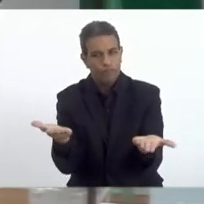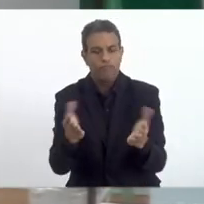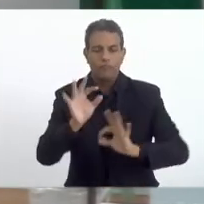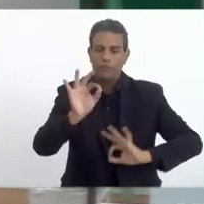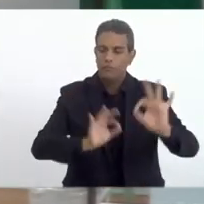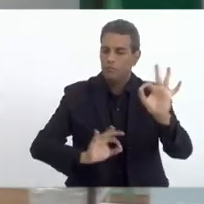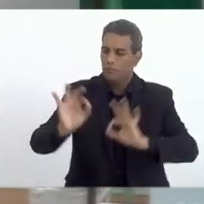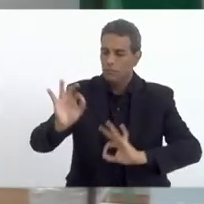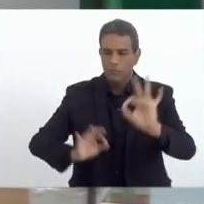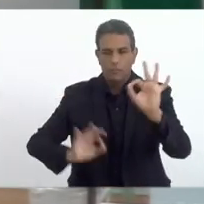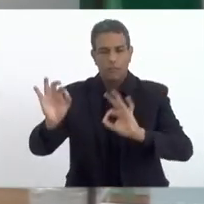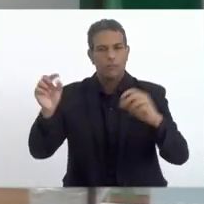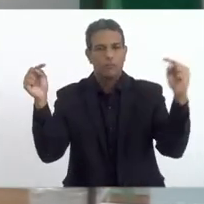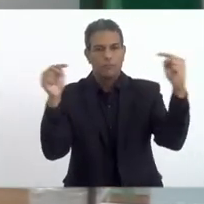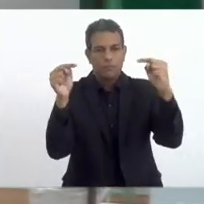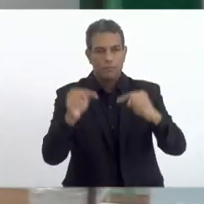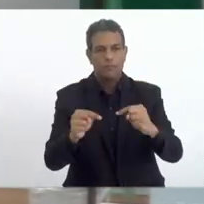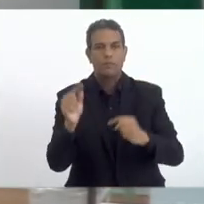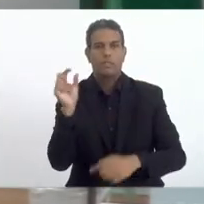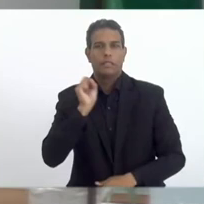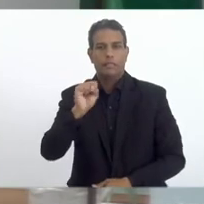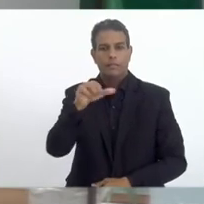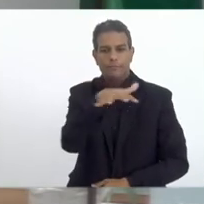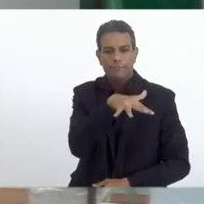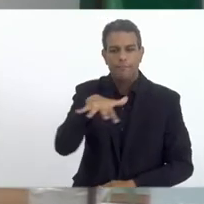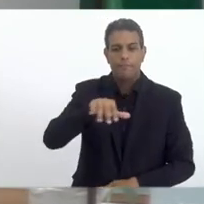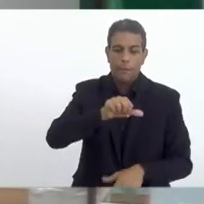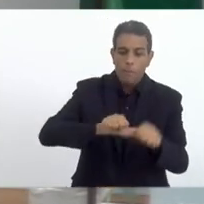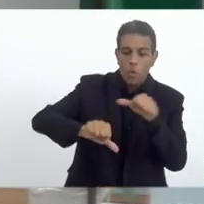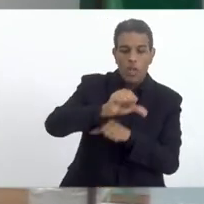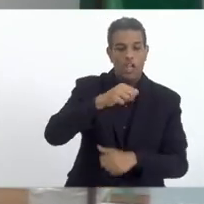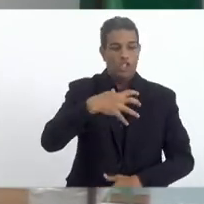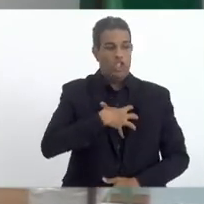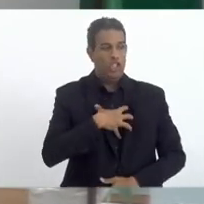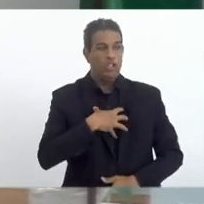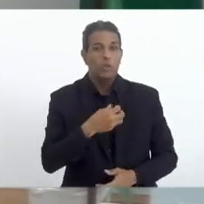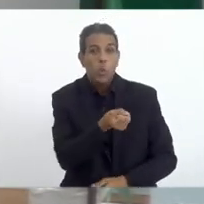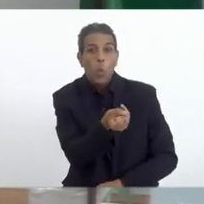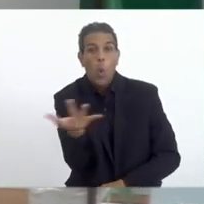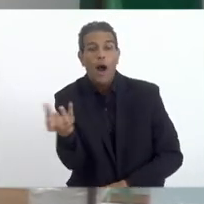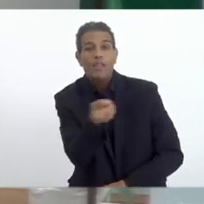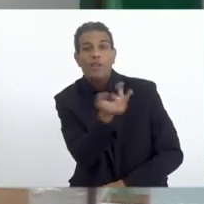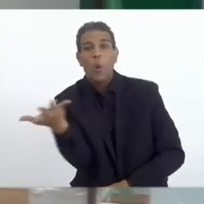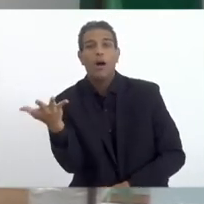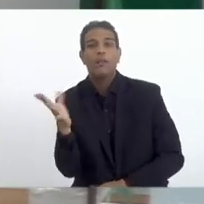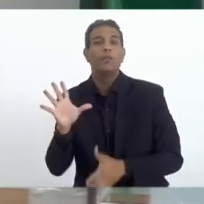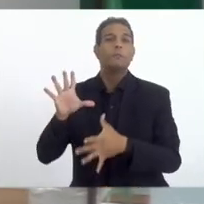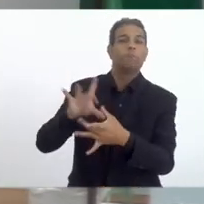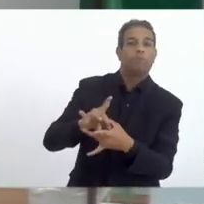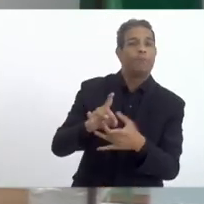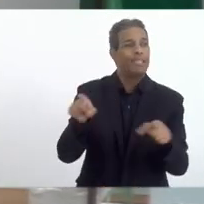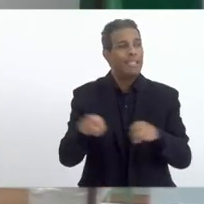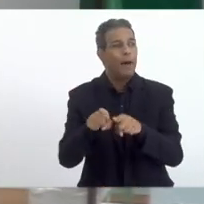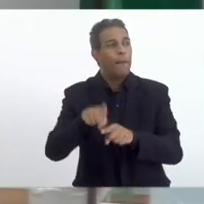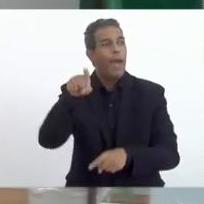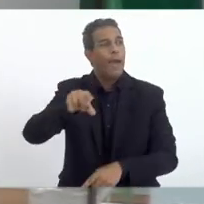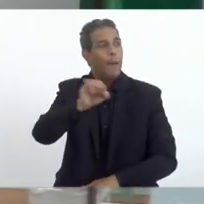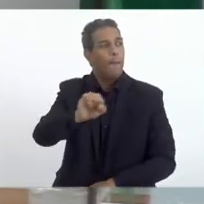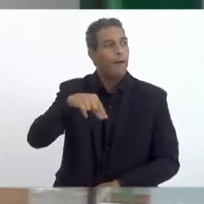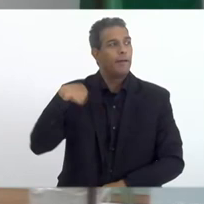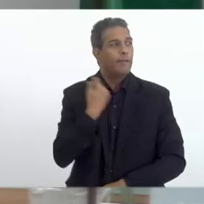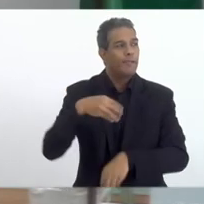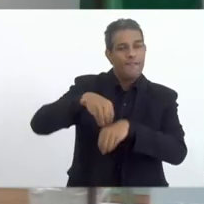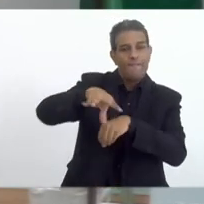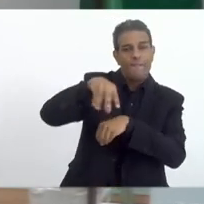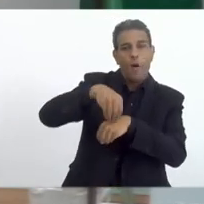planejamento, né? Se tiver alguma modificação de quantum também é necessário de